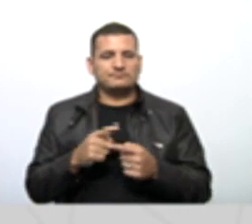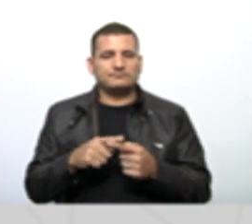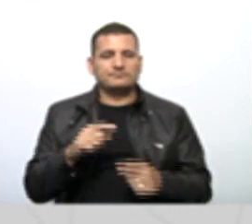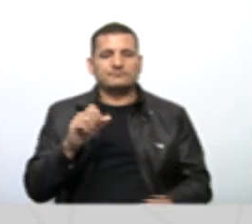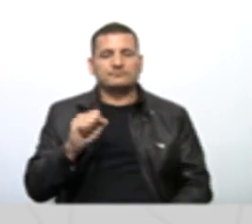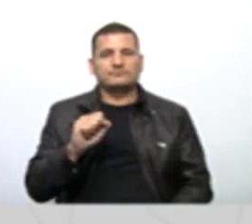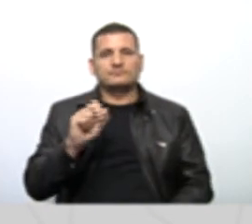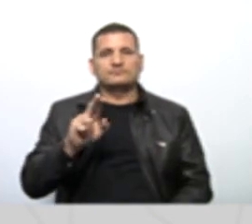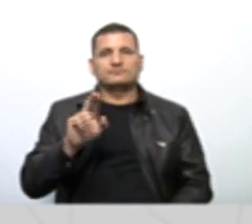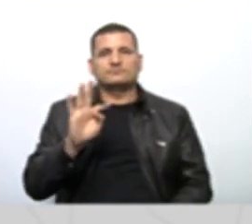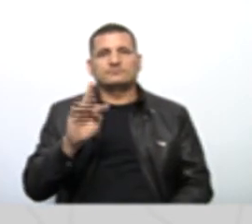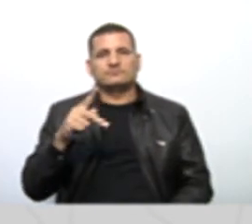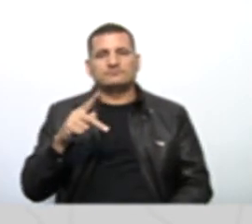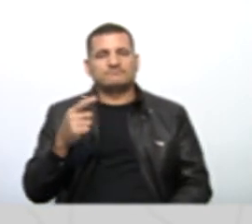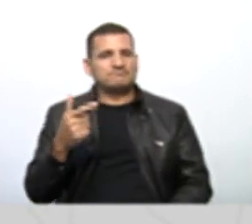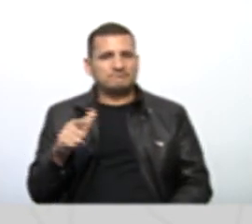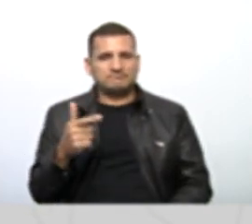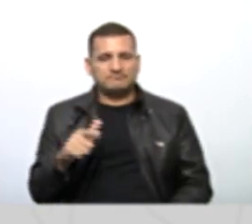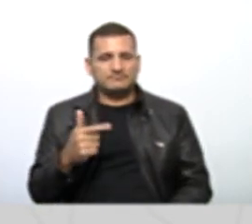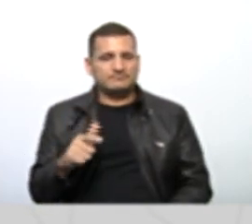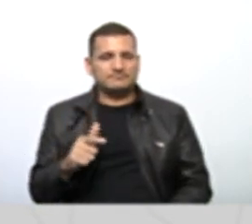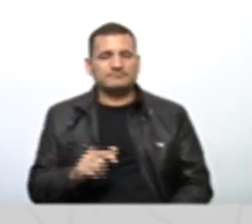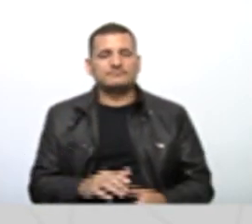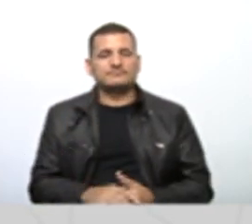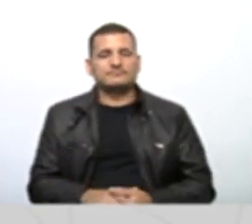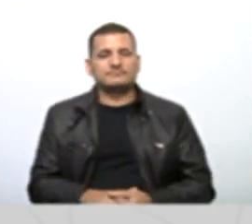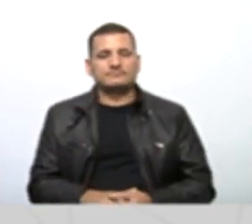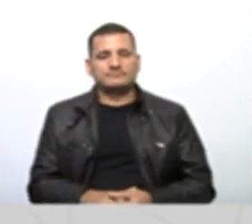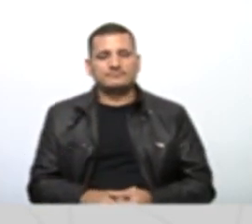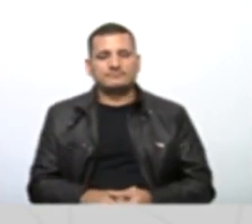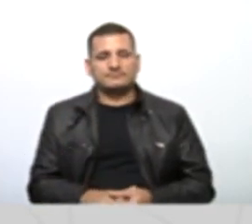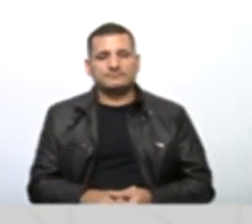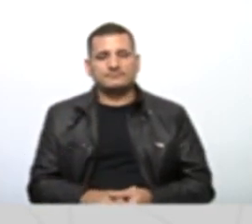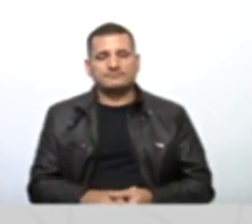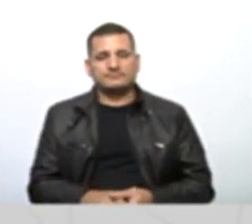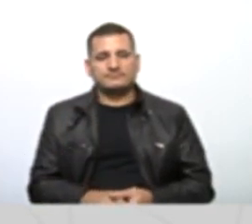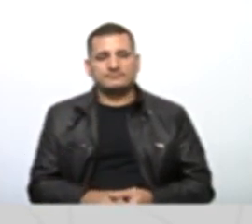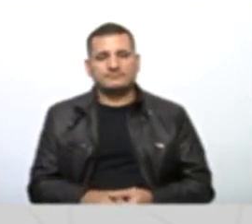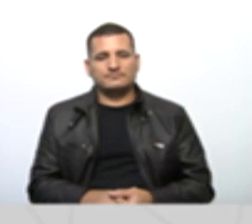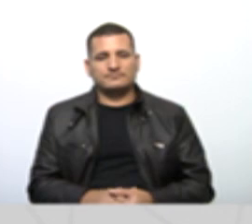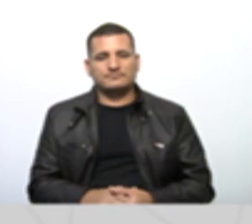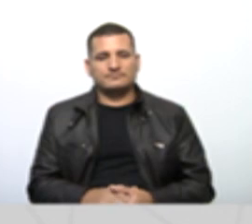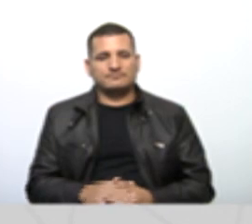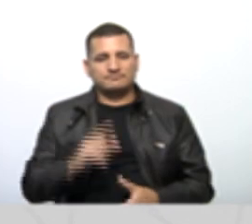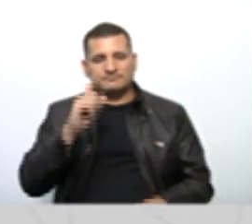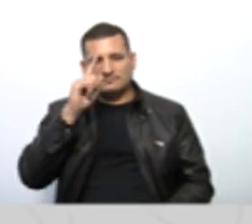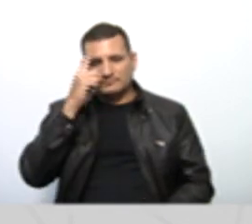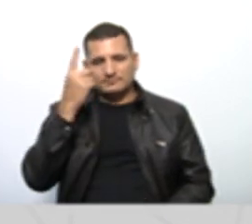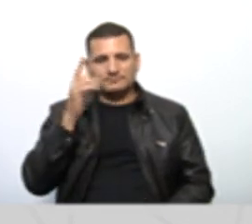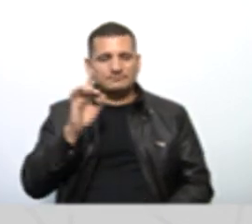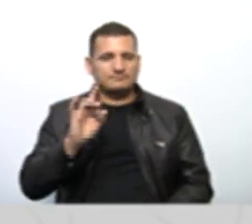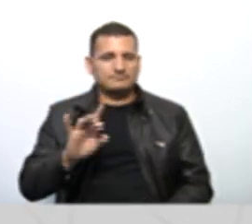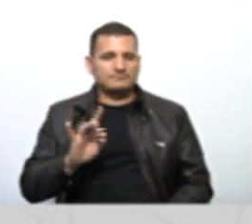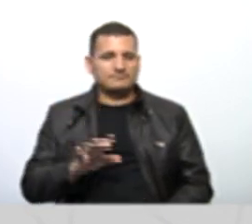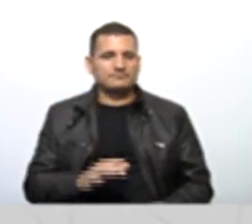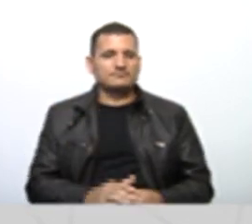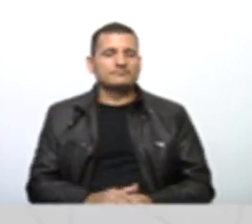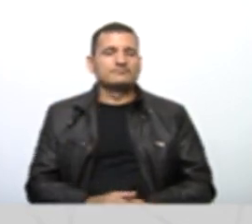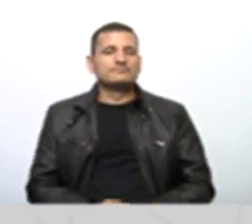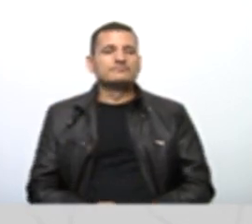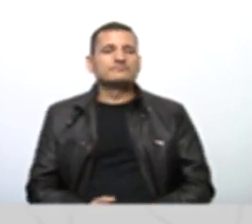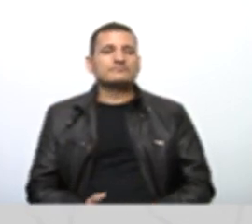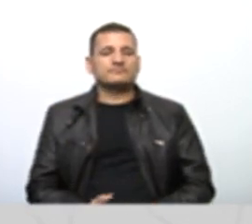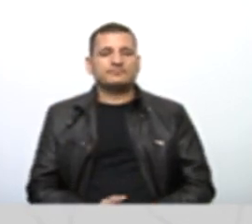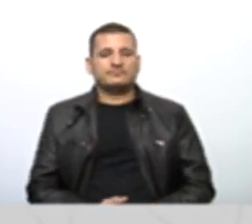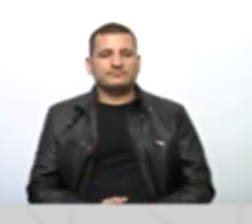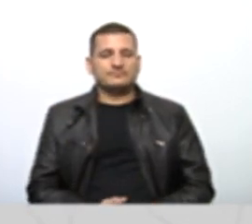aqui tem resenha existe né acho que acho que a gente inventou aqui porque só ver se cai nela é uma questão de pressão e